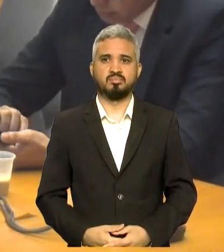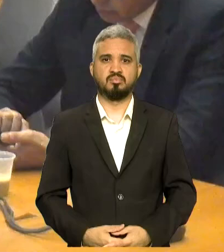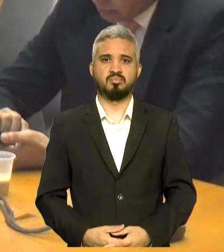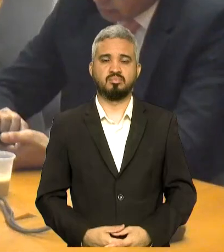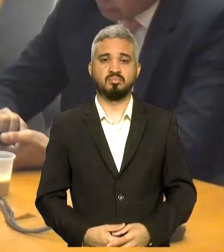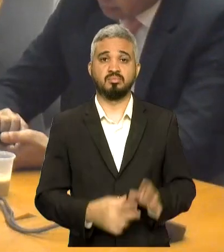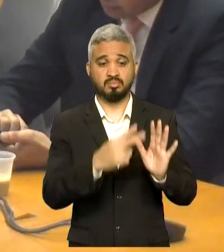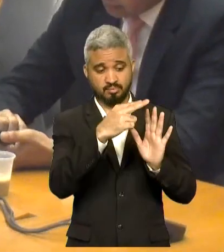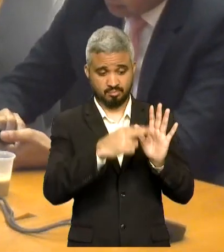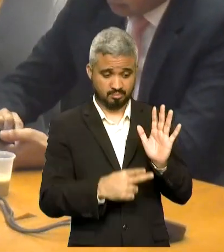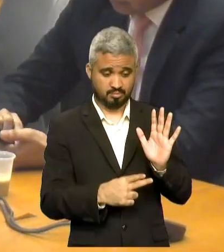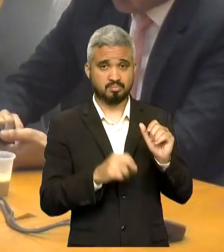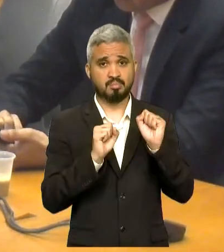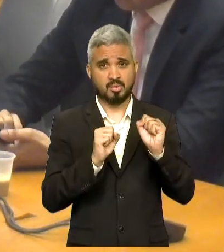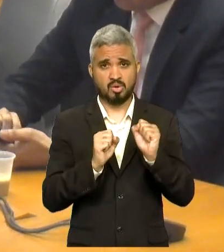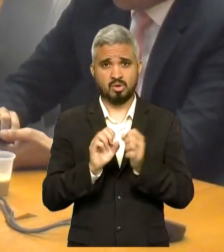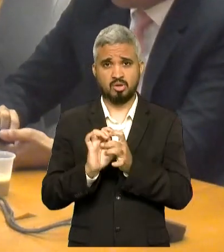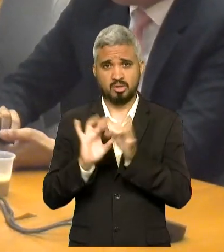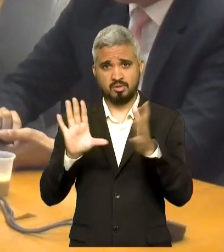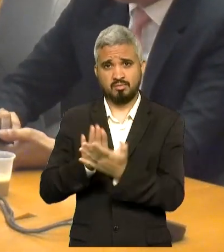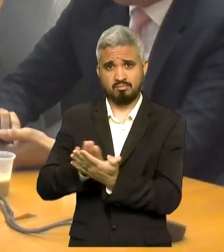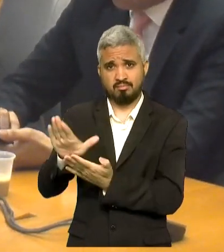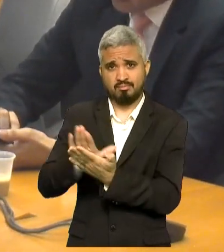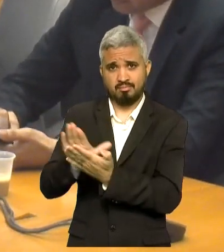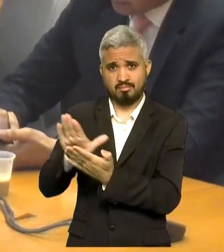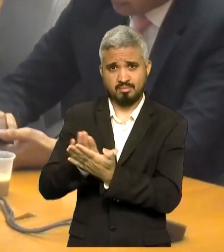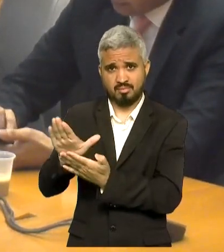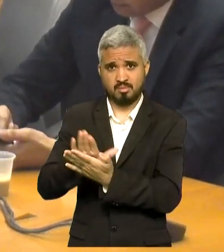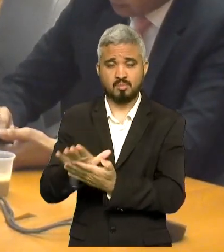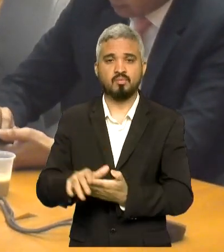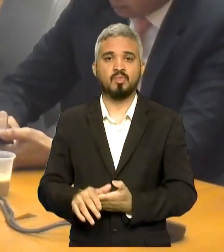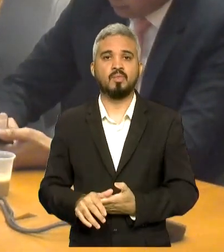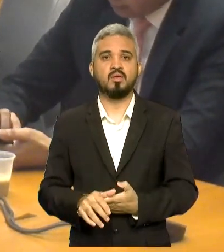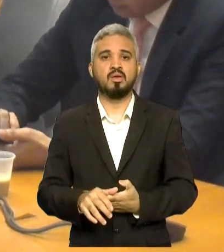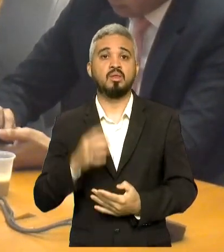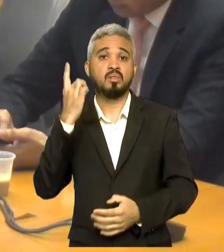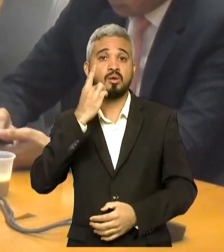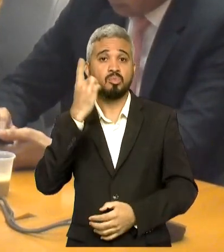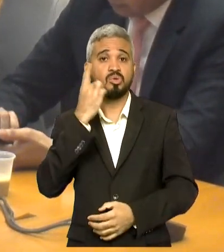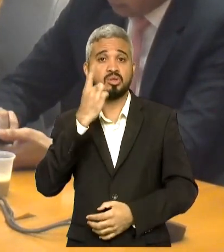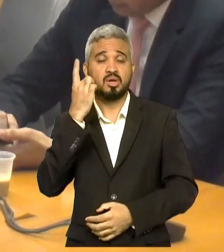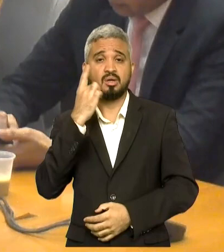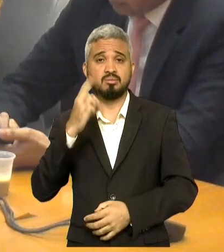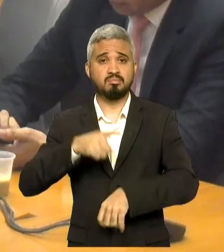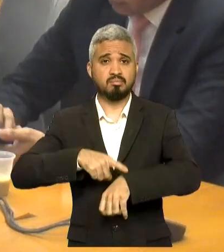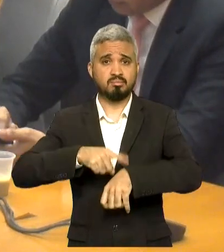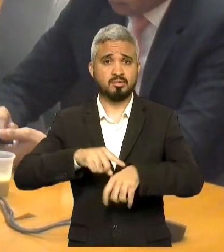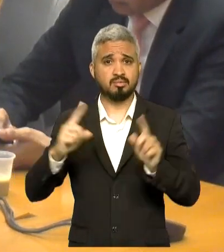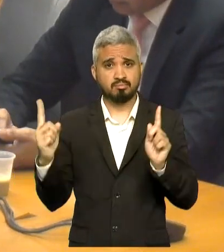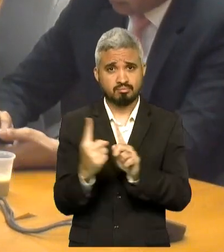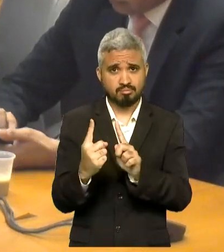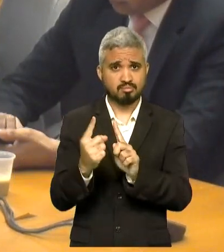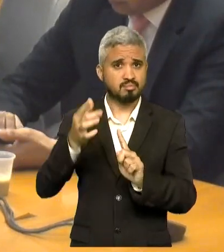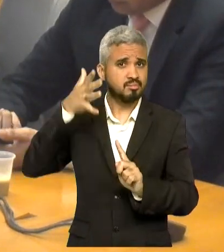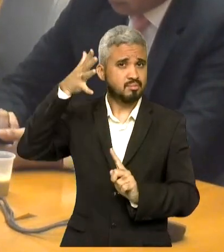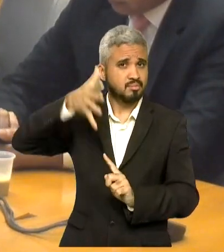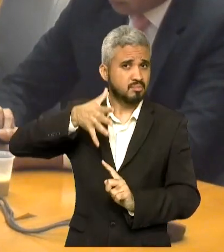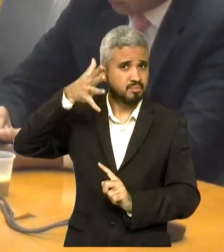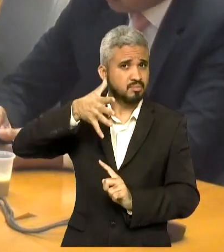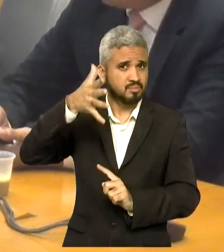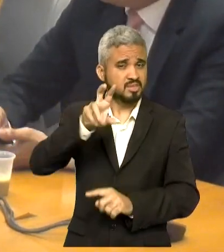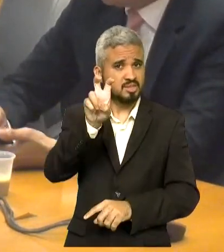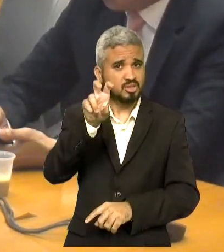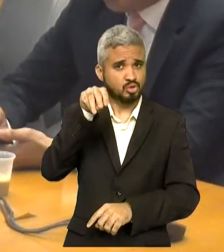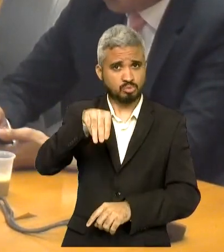Expediente lido e encaminhado à publicação. Oradores inscritos no pequeno expediente, com direito a 5 minutos, sem apartes. Primeiro orador, deputado